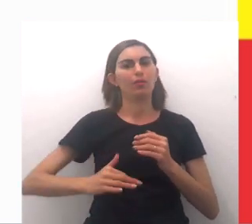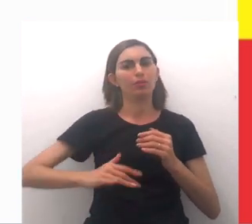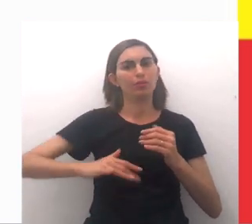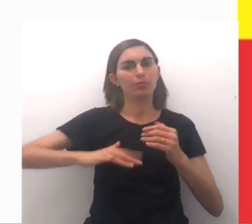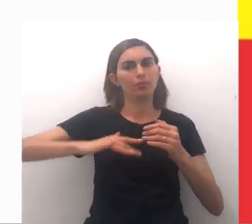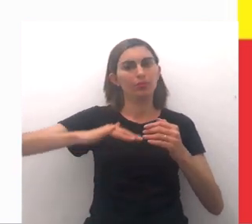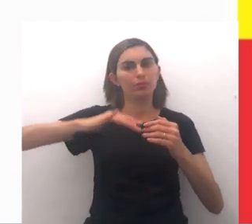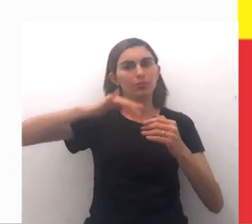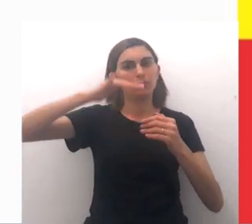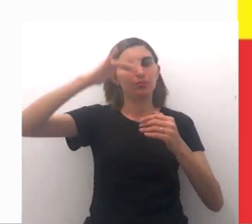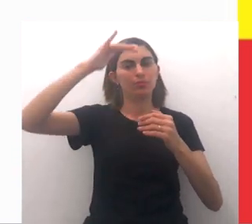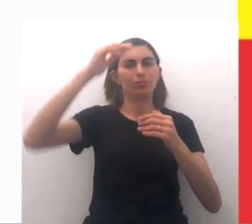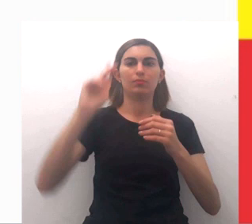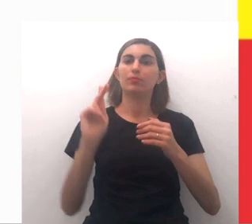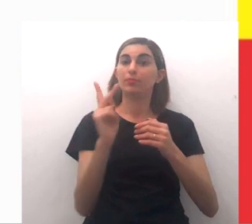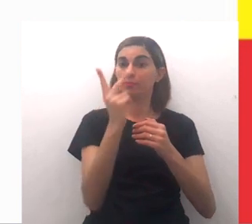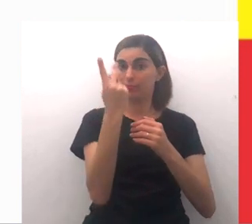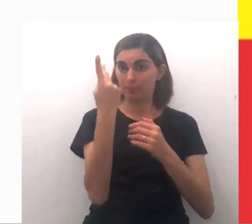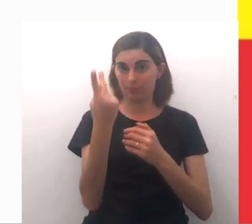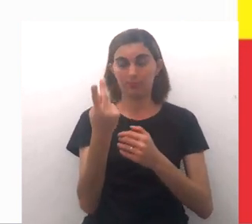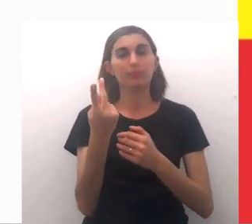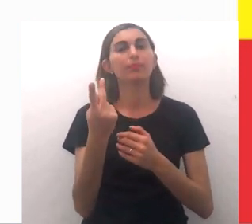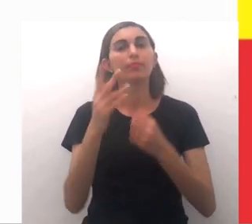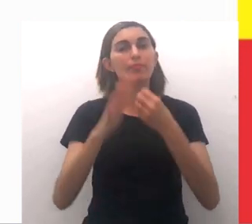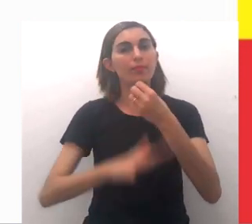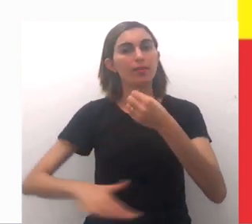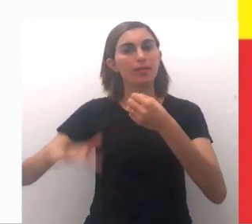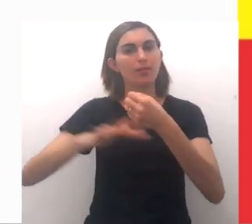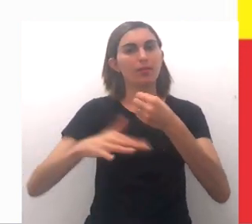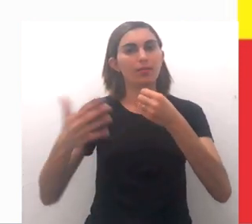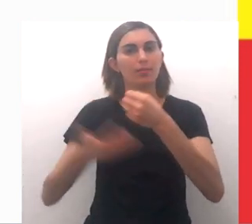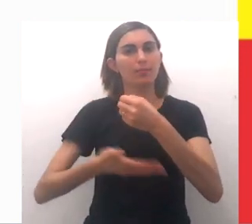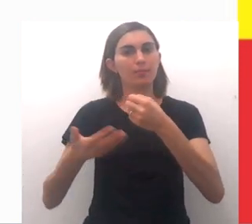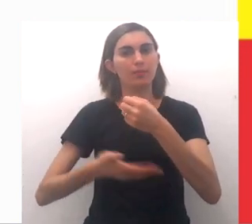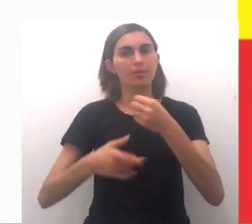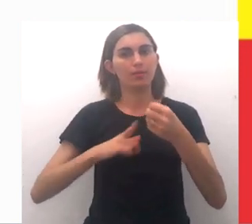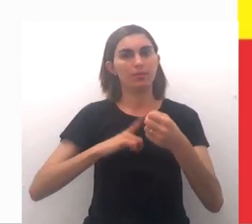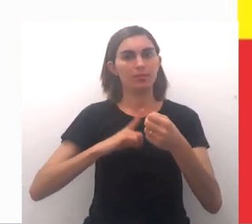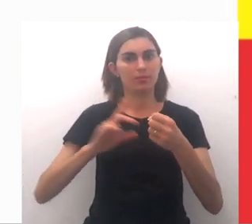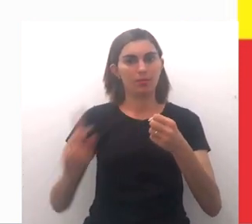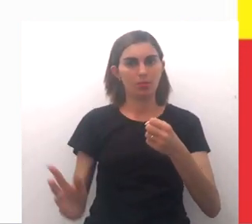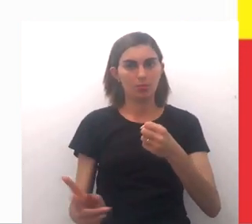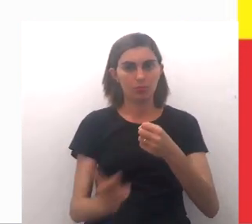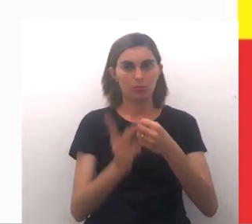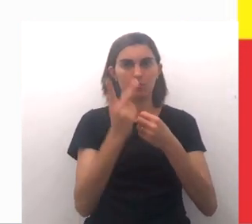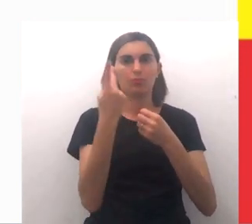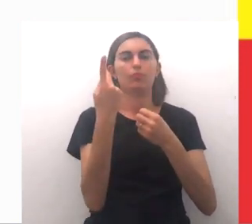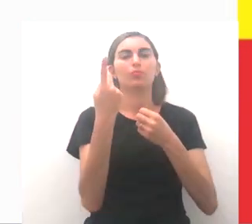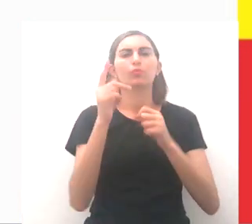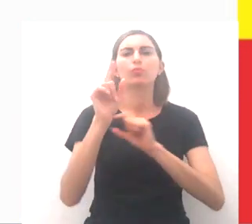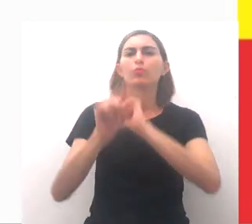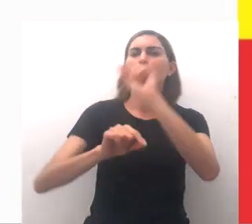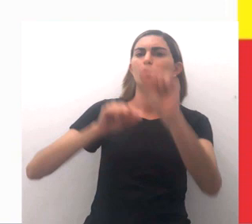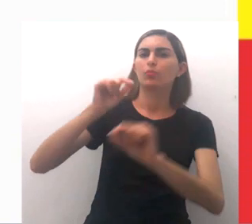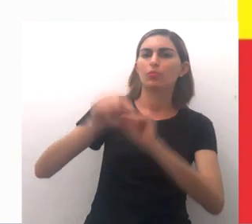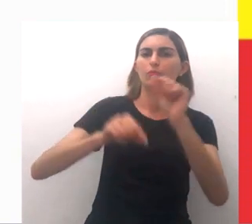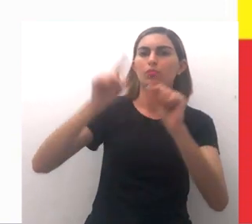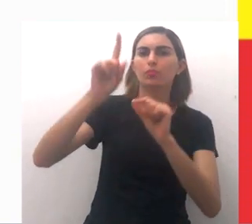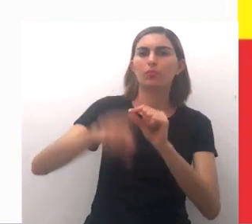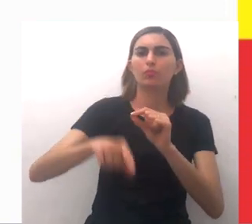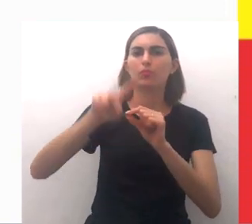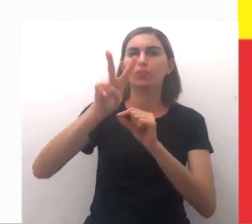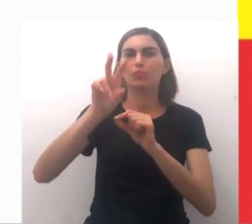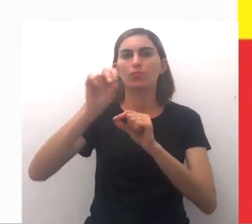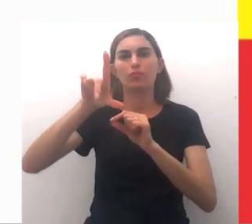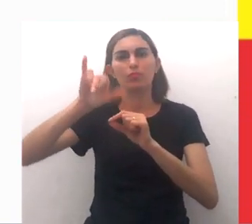completar. Então, a área da base, com o tempo, temos a altura. E isso é o quê? É o volume. Então, se eu